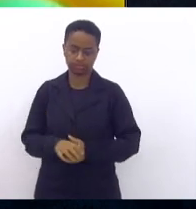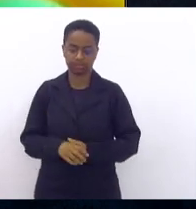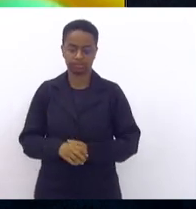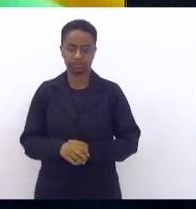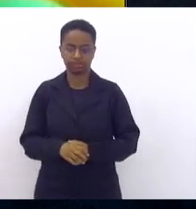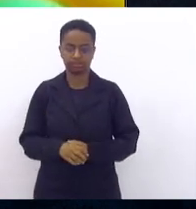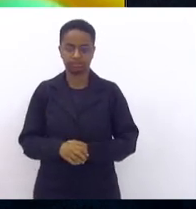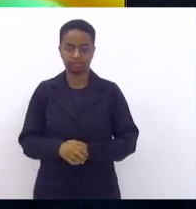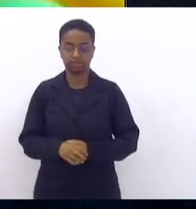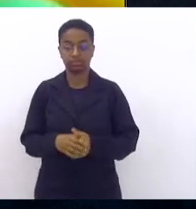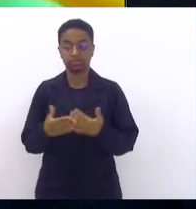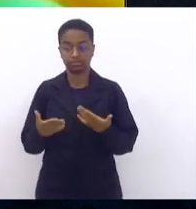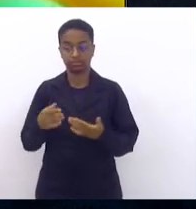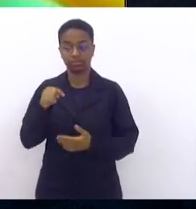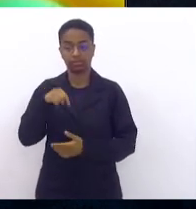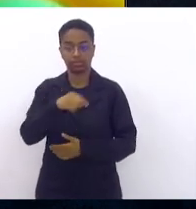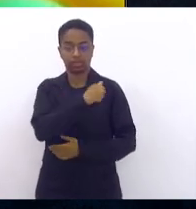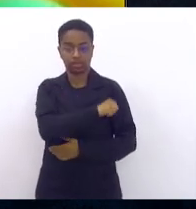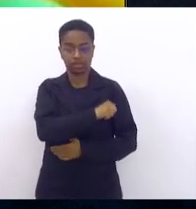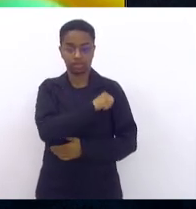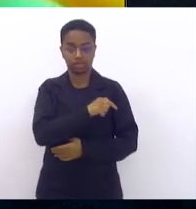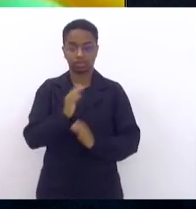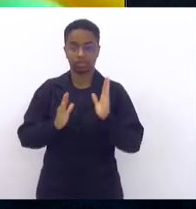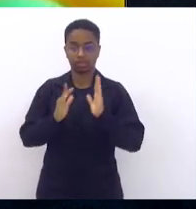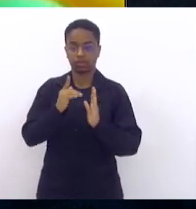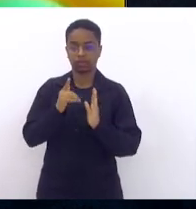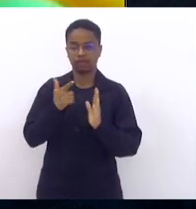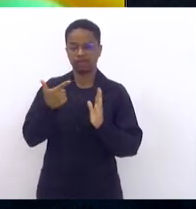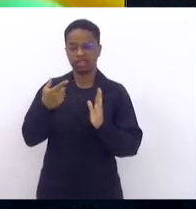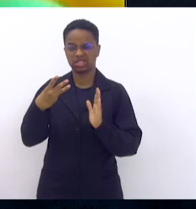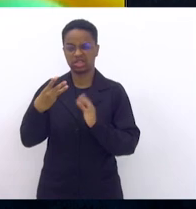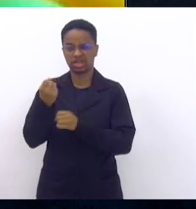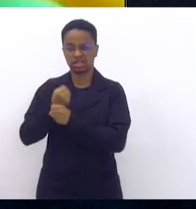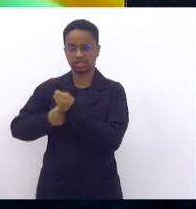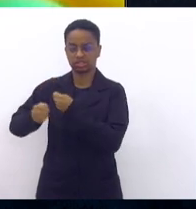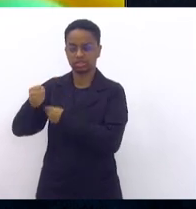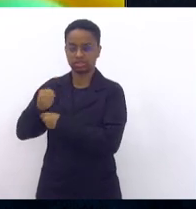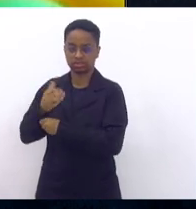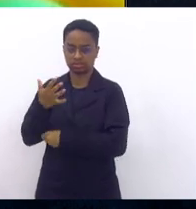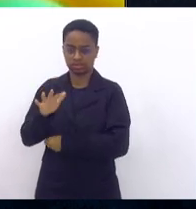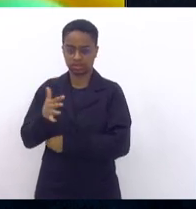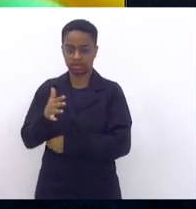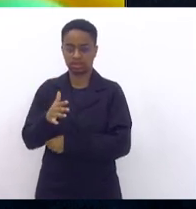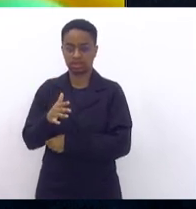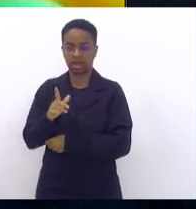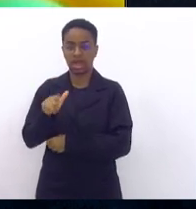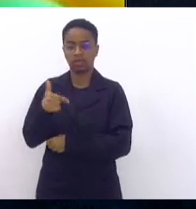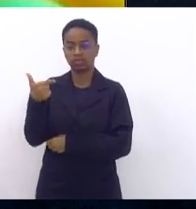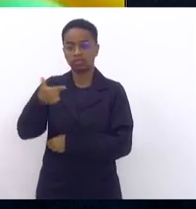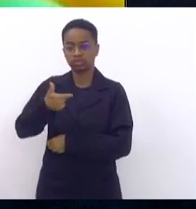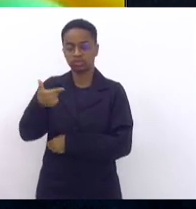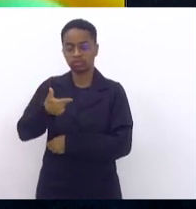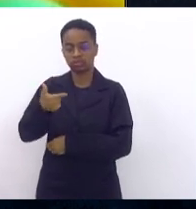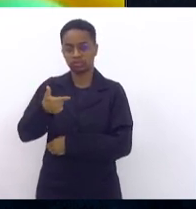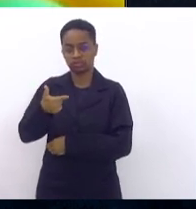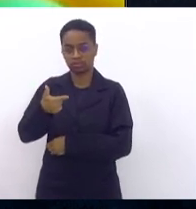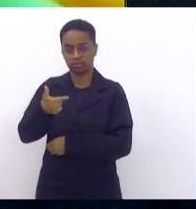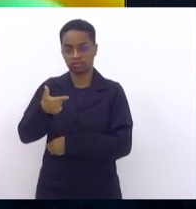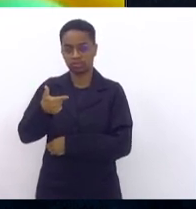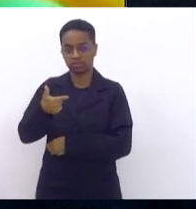o Rio de Janeiro há 20 anos atrás 23 anos atrás eramos o segundo